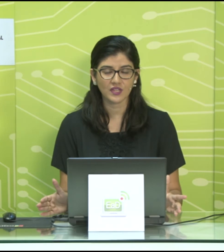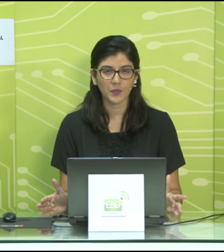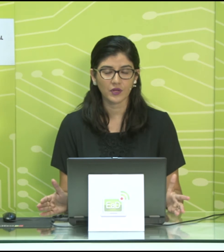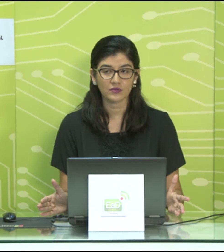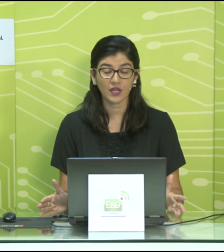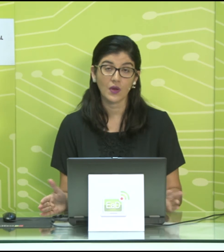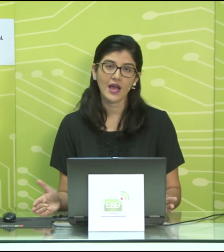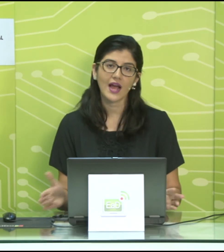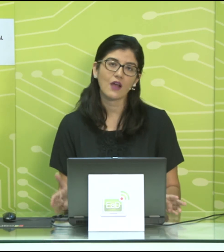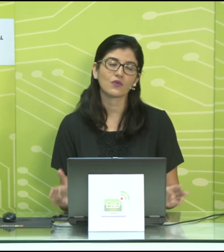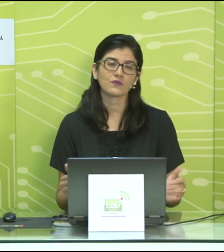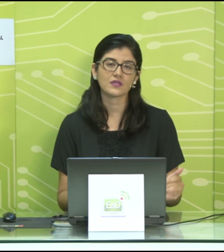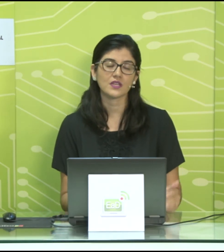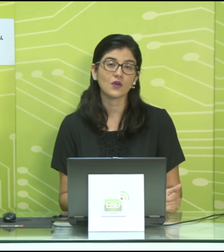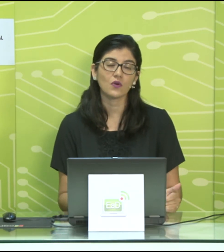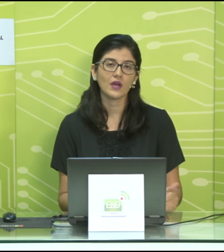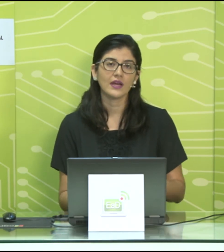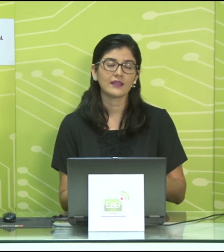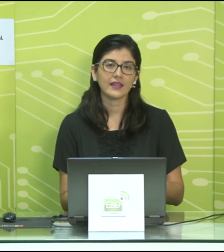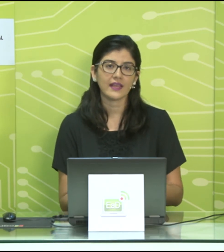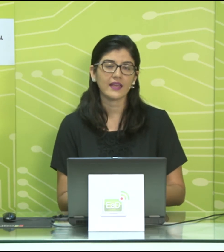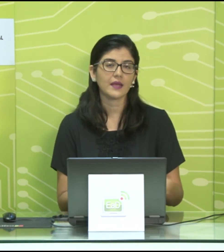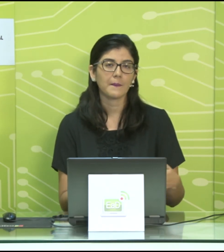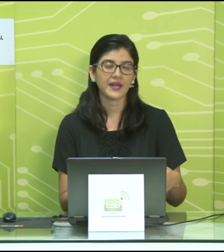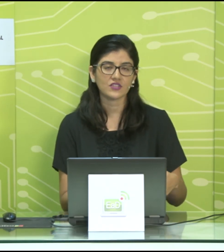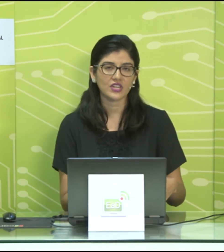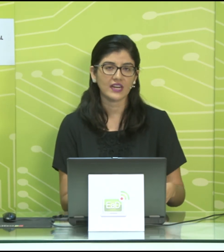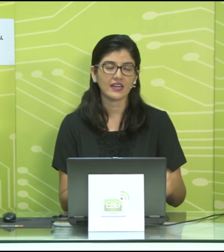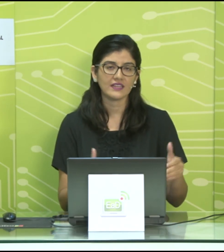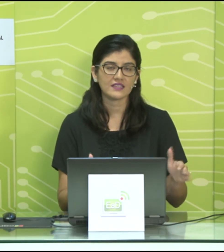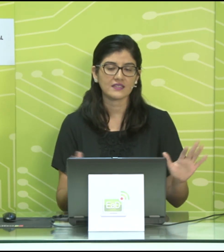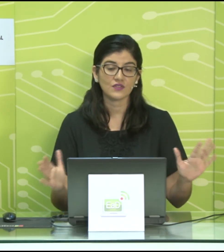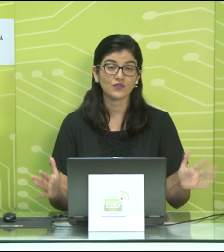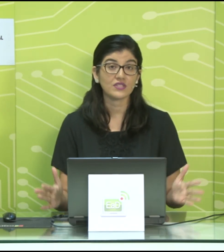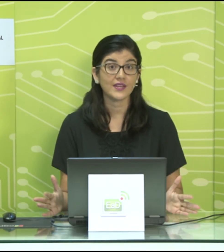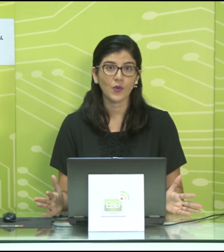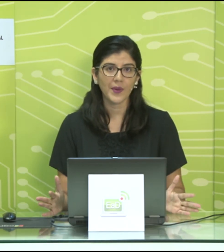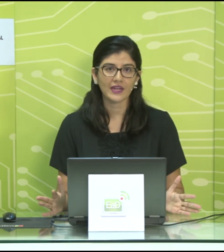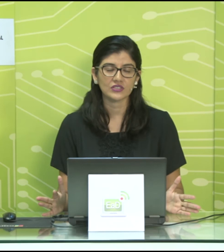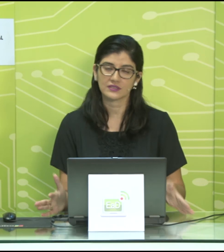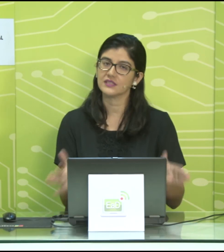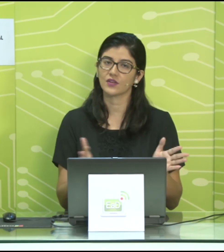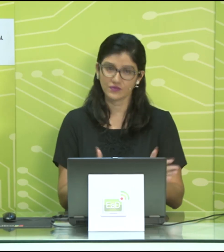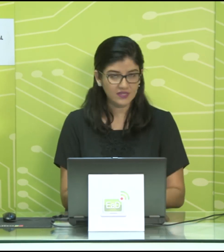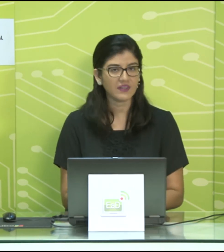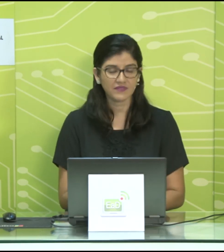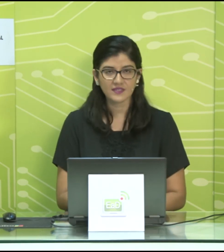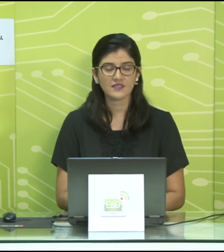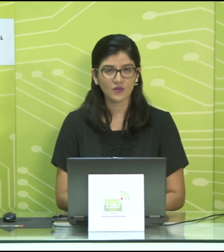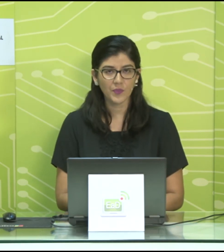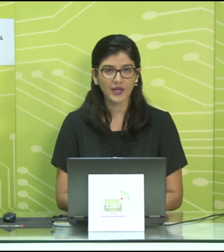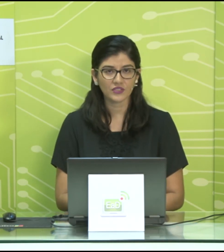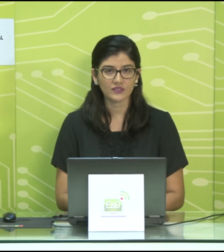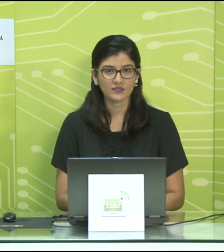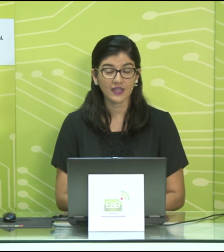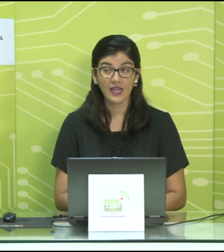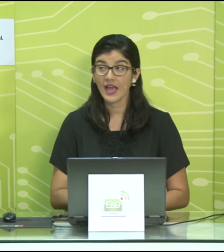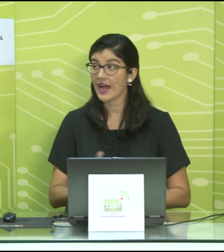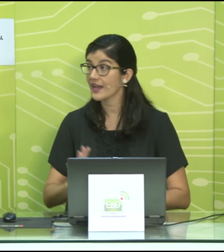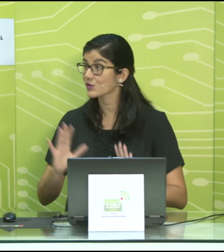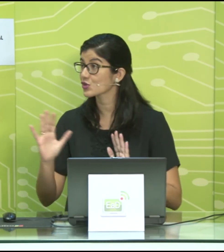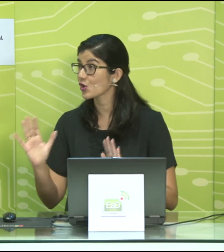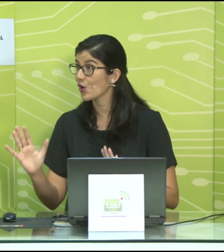espaço de tempo que eu tenho? Eu consigo ler, praticar exercício de 5 páginas. Então, você vai fazer as 5 páginas,